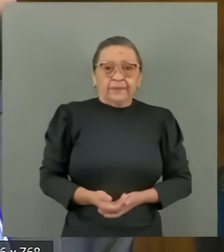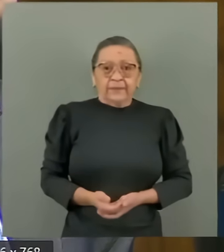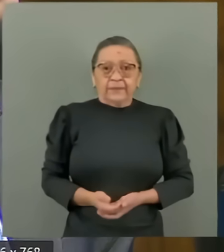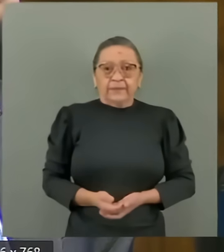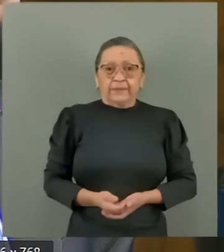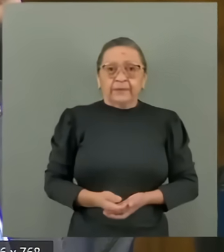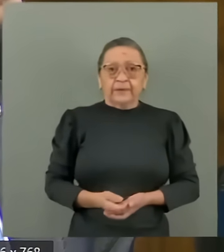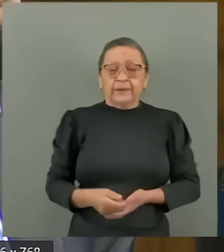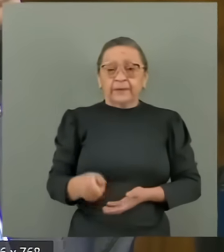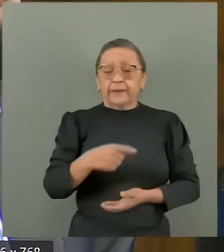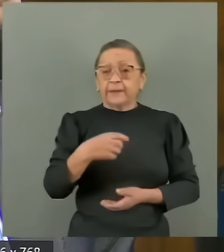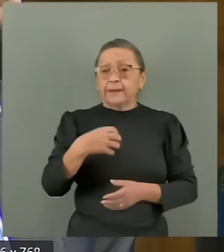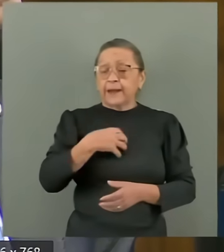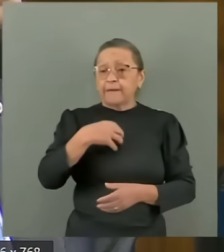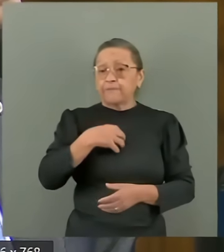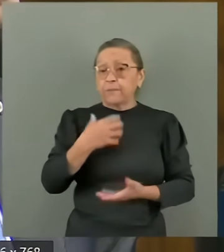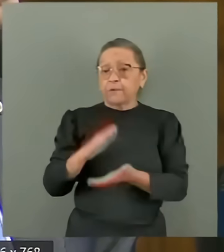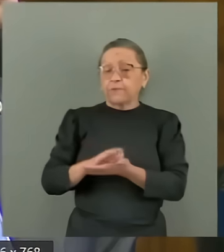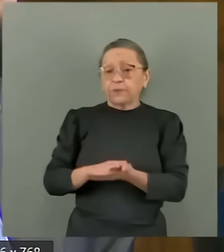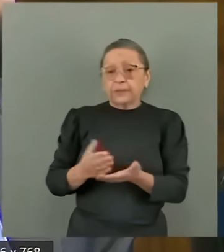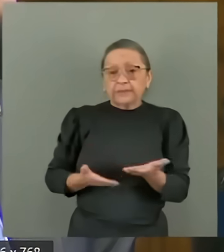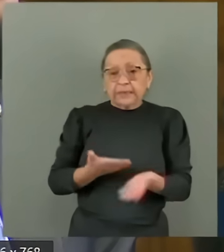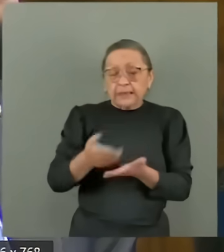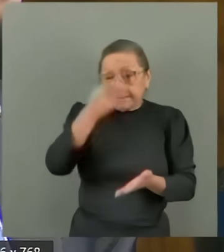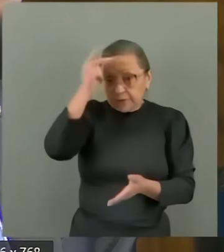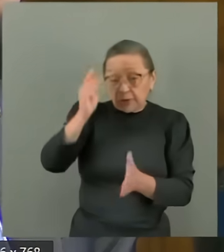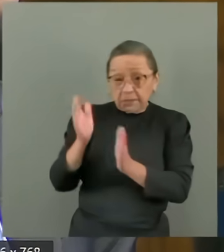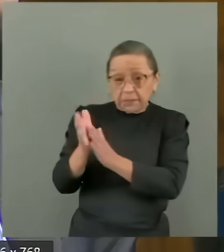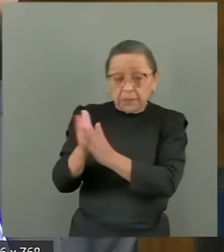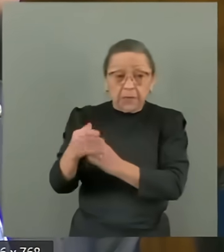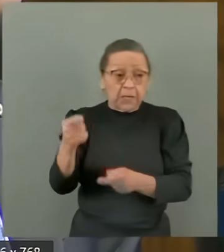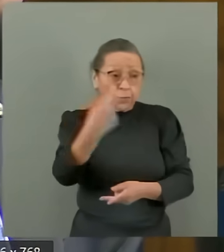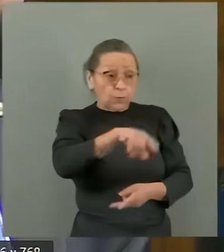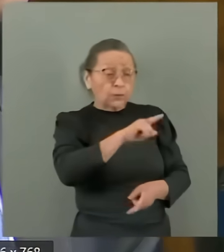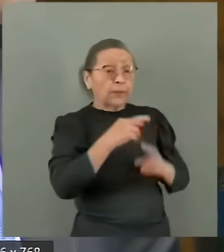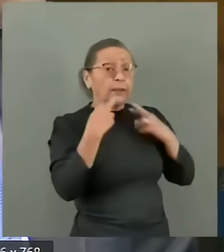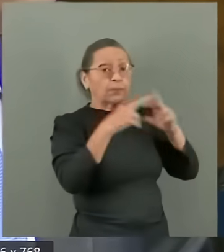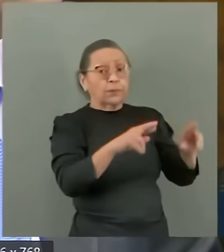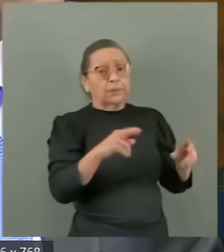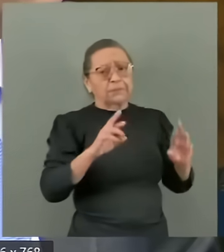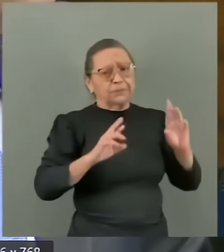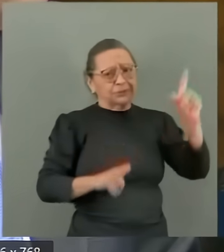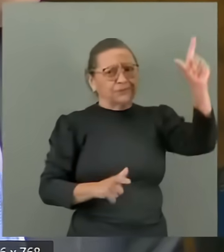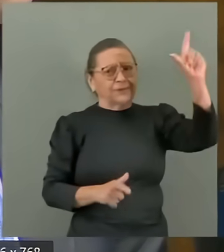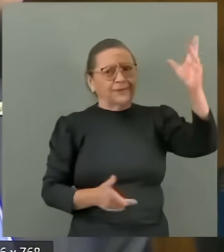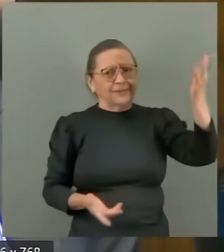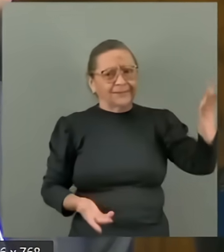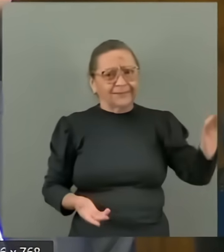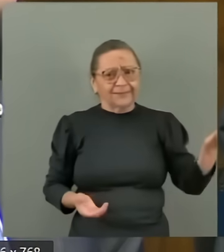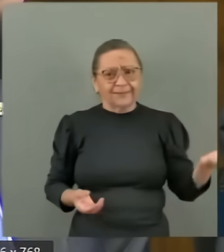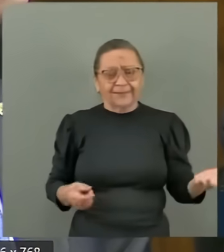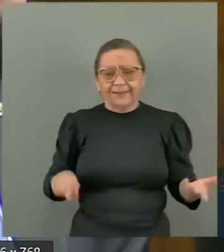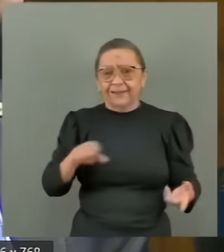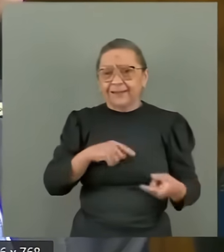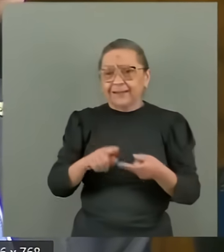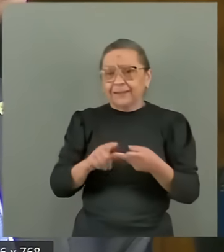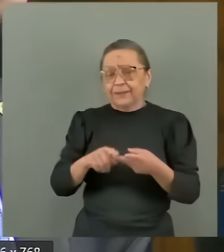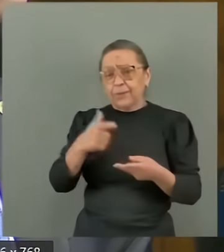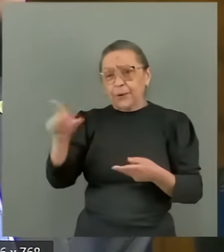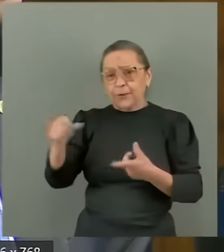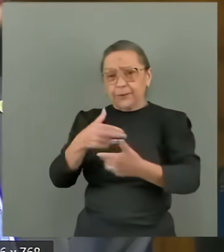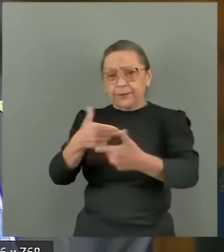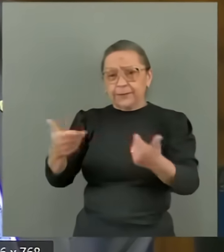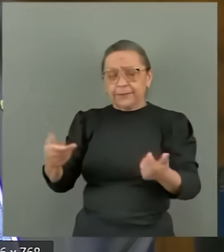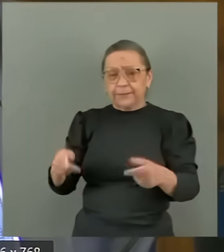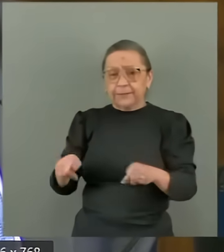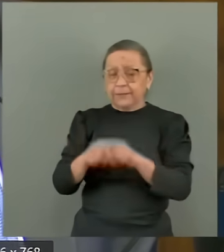entre a forma como foi tratada a pessoa que elogiou e a que reclamou, uma diferença brutal. Depois, há uma outra questão que